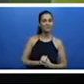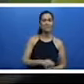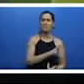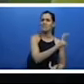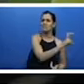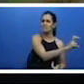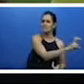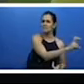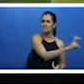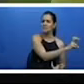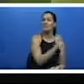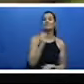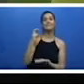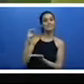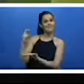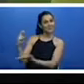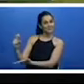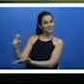5,